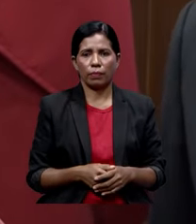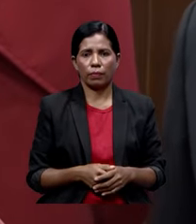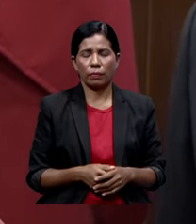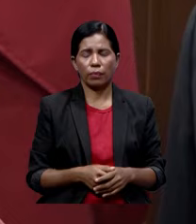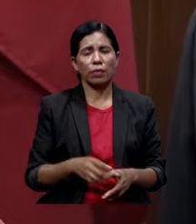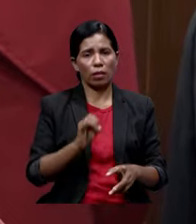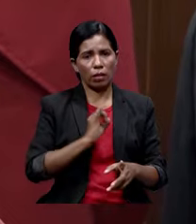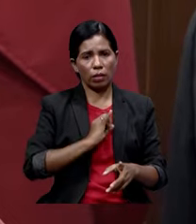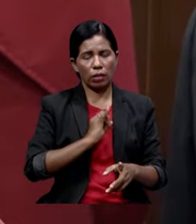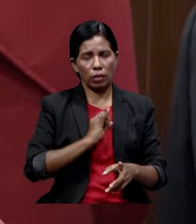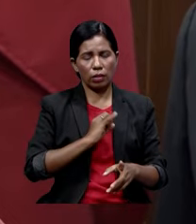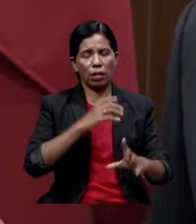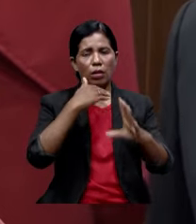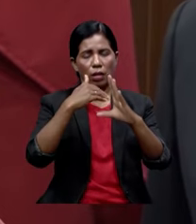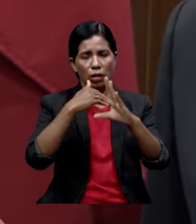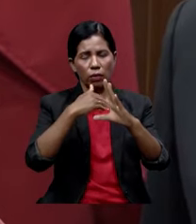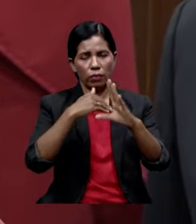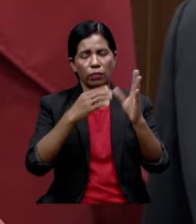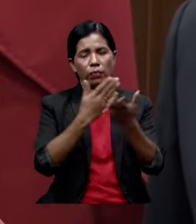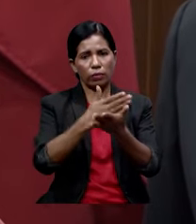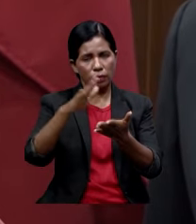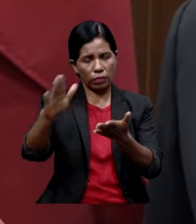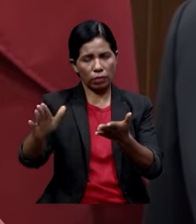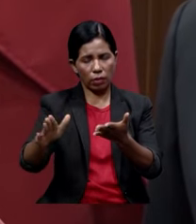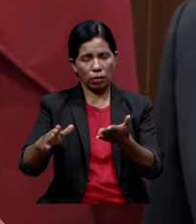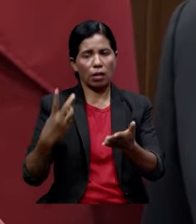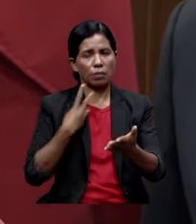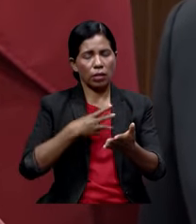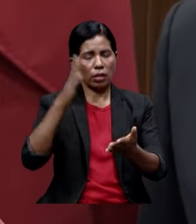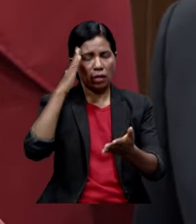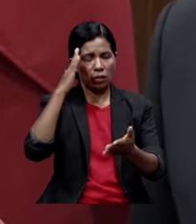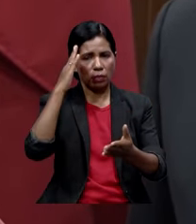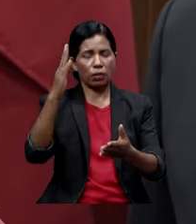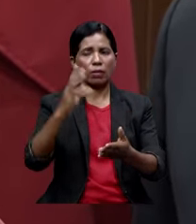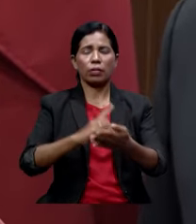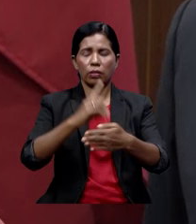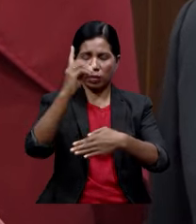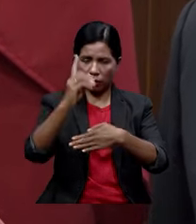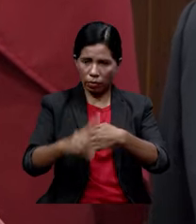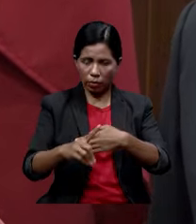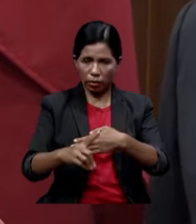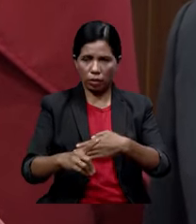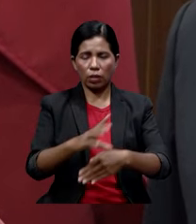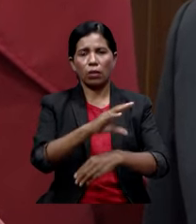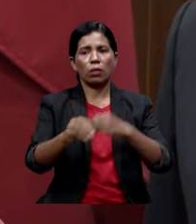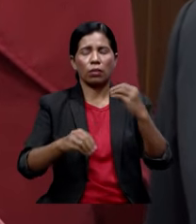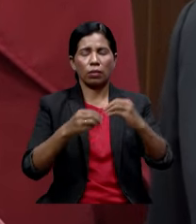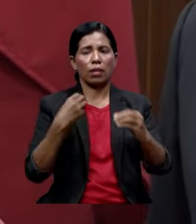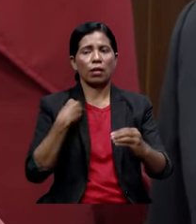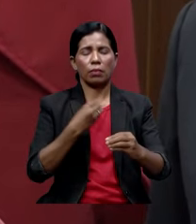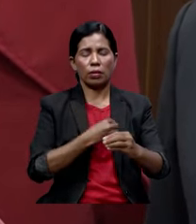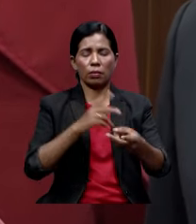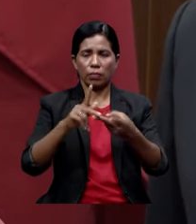Eu transmitir a nossa intenção de desenvolver ainda mais a nossa